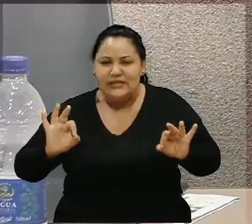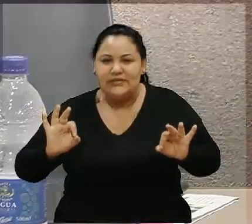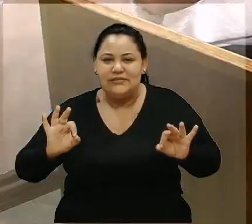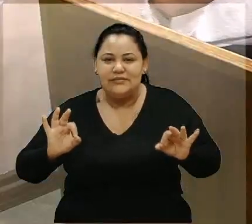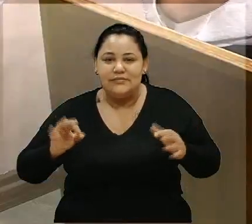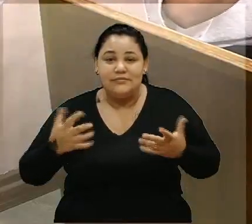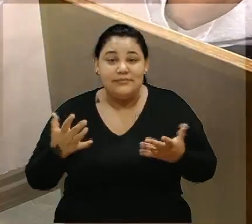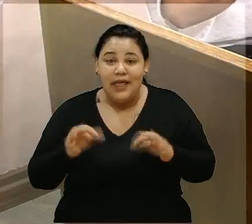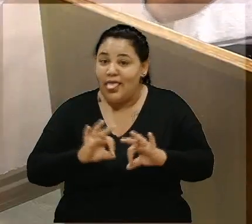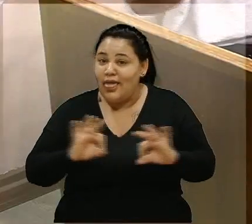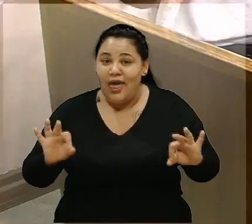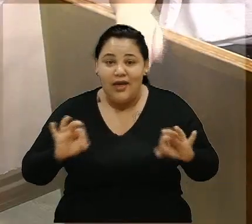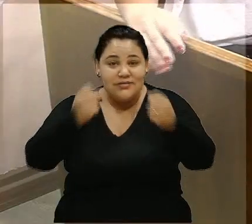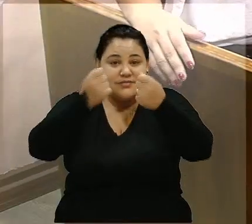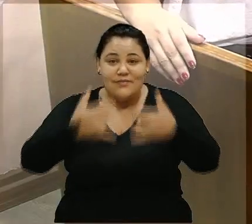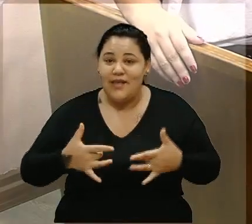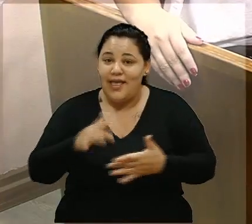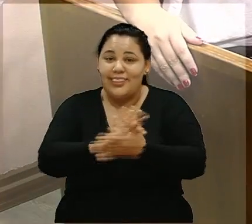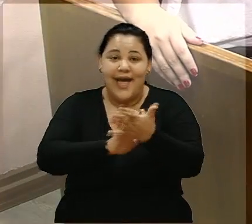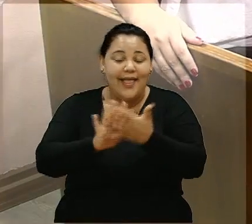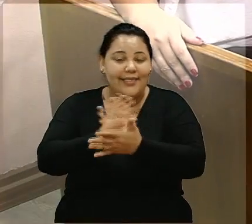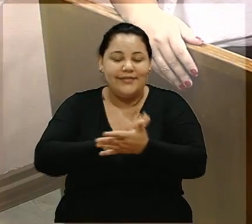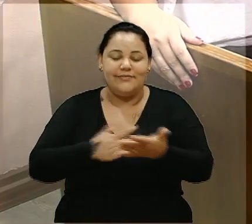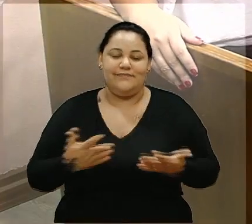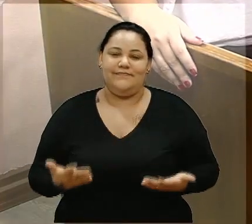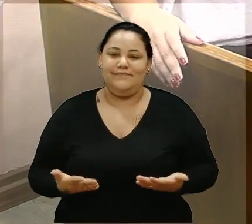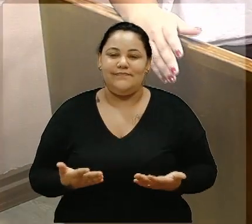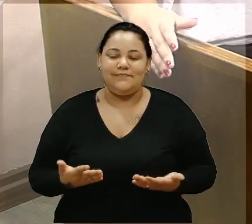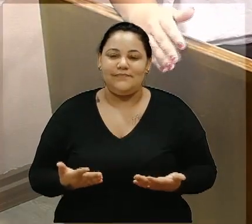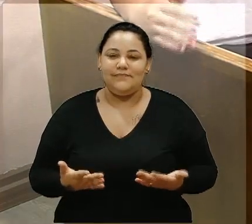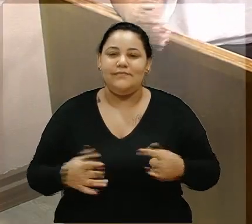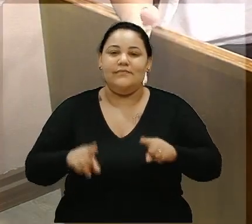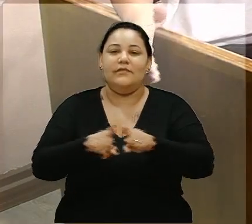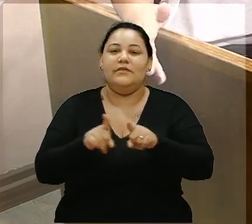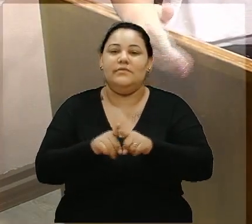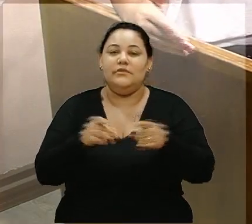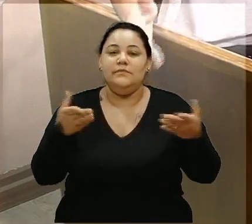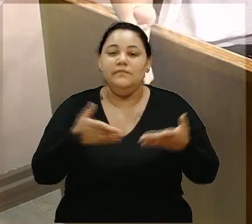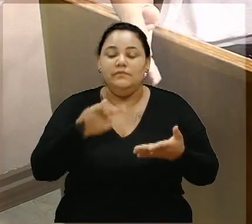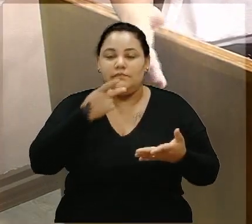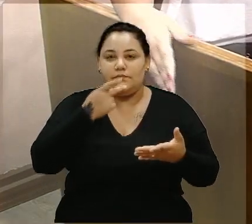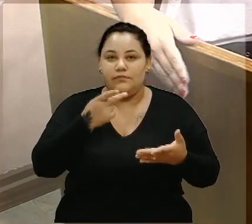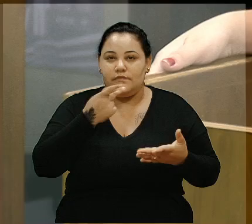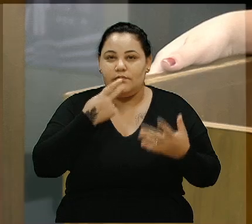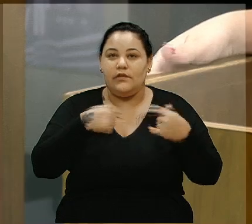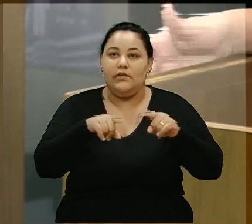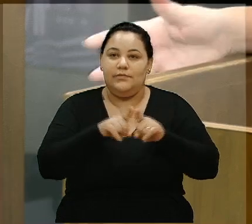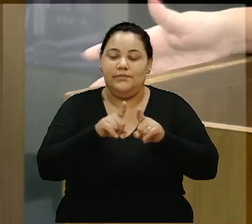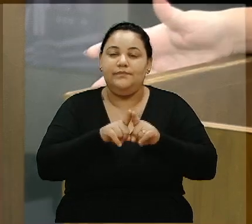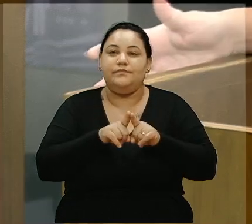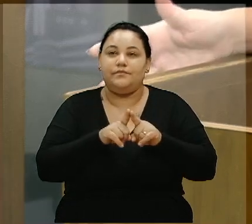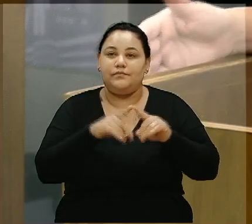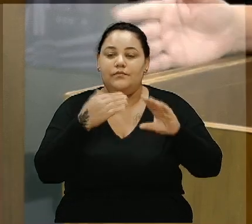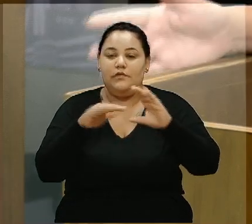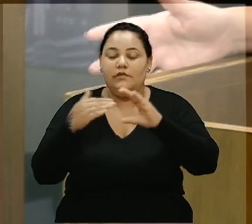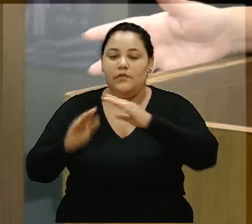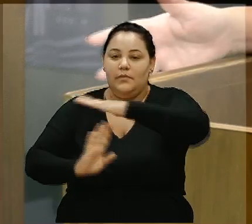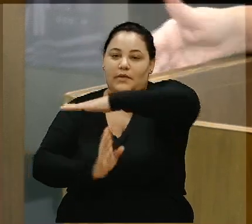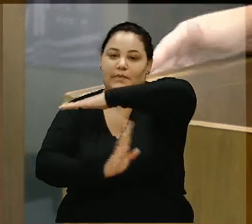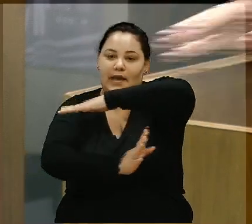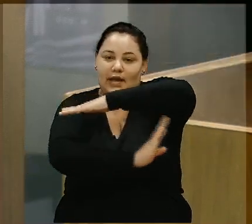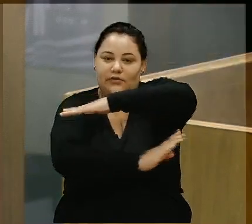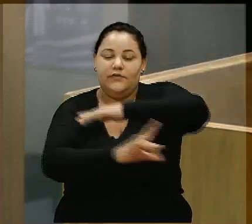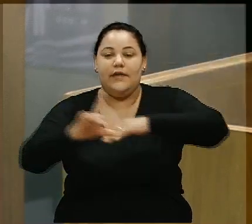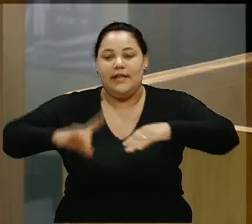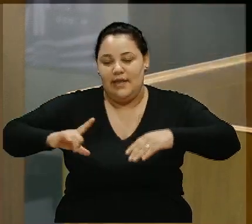vereador. Ainda mais com a questão agora de mais um bloco sendo encaminhado aí para pedágios, que a gente viu até